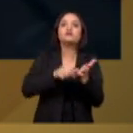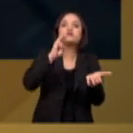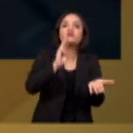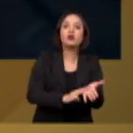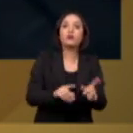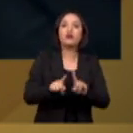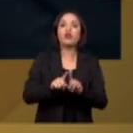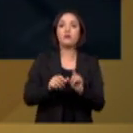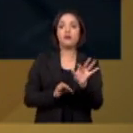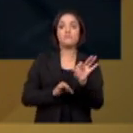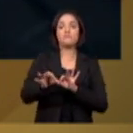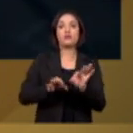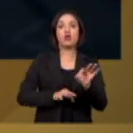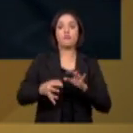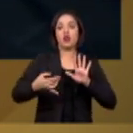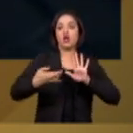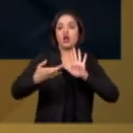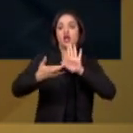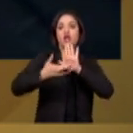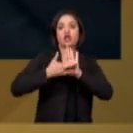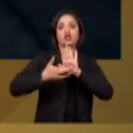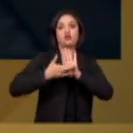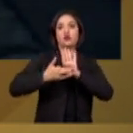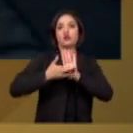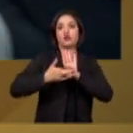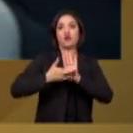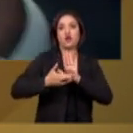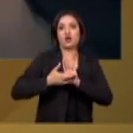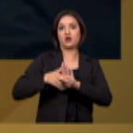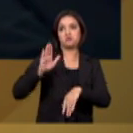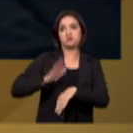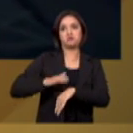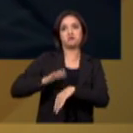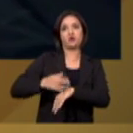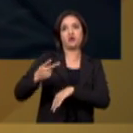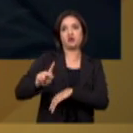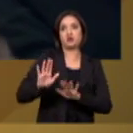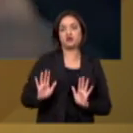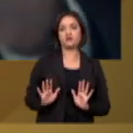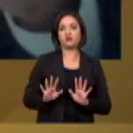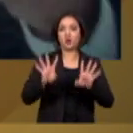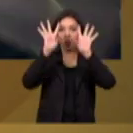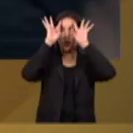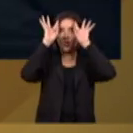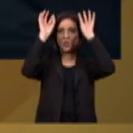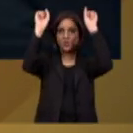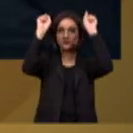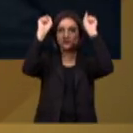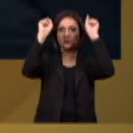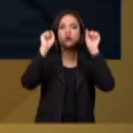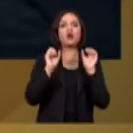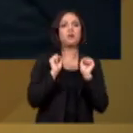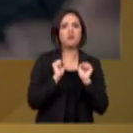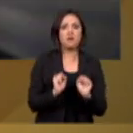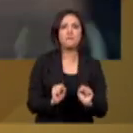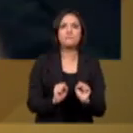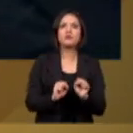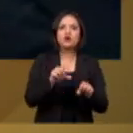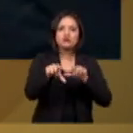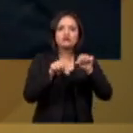mesmo corpo com esse por completo o mesmo tribunal com quem o colégio